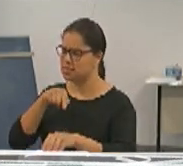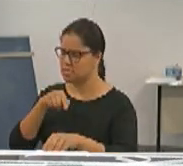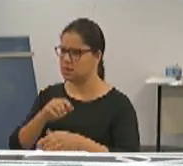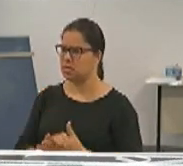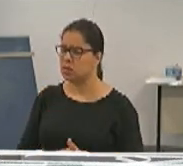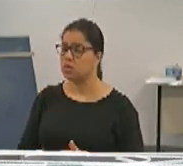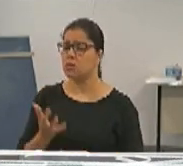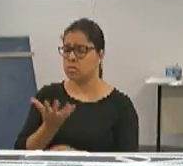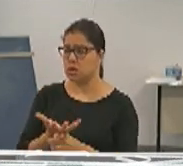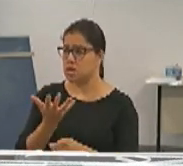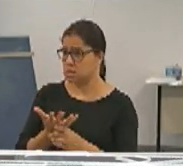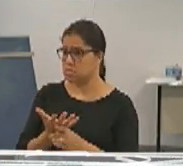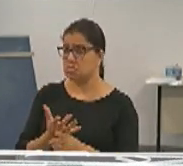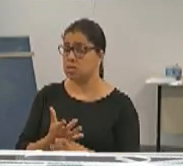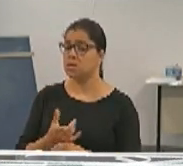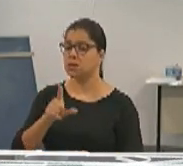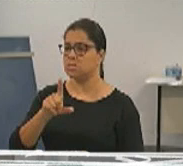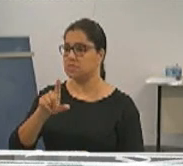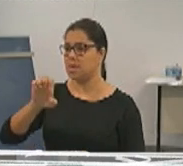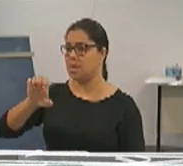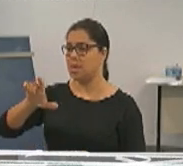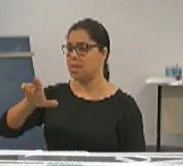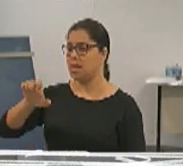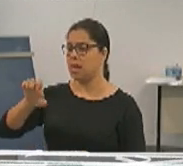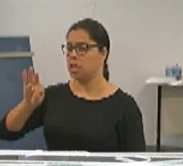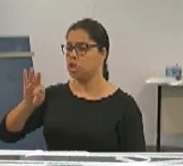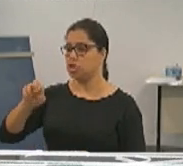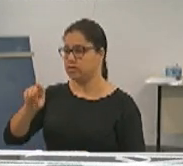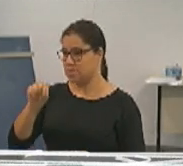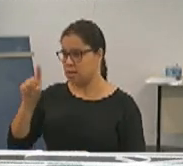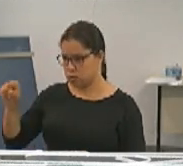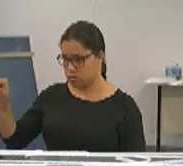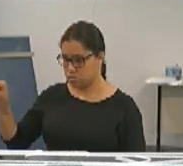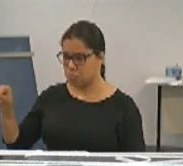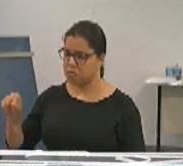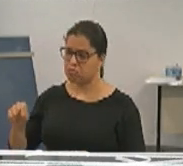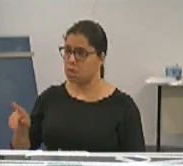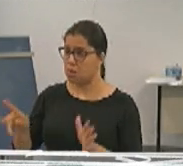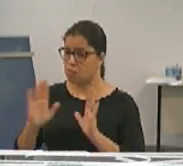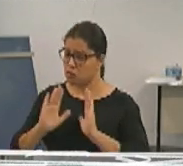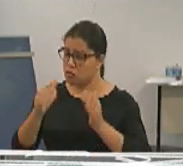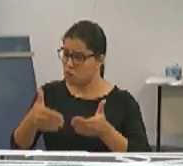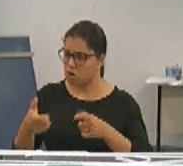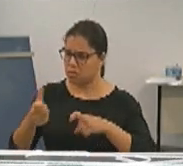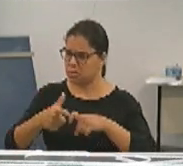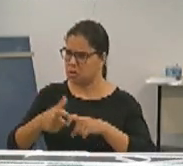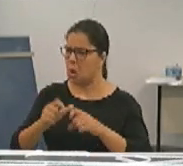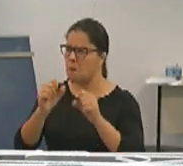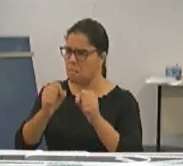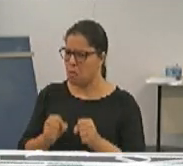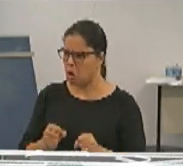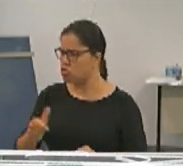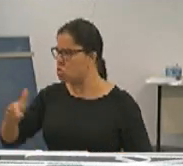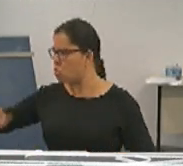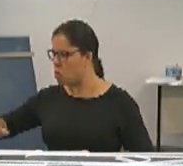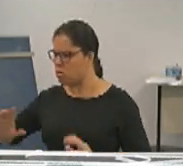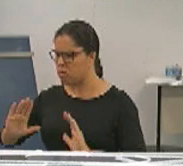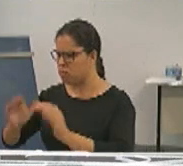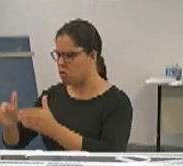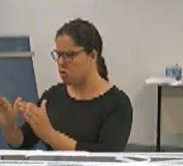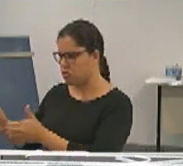disciplinas eletivas que são direcionadas estritamente à medicina podem ser cursadas em outras faculdades. Inclusive,